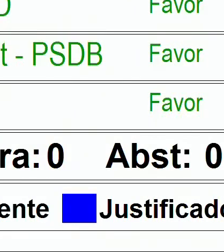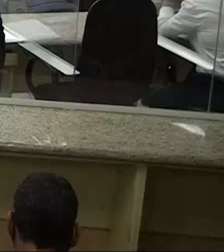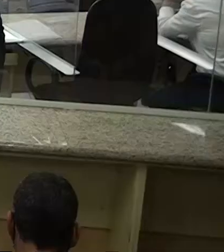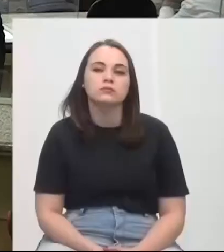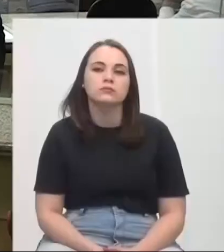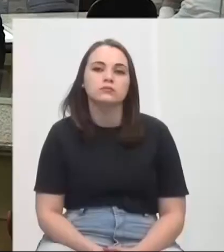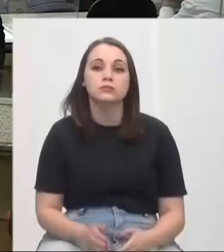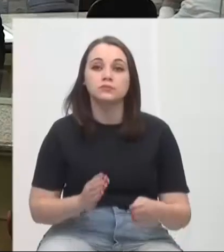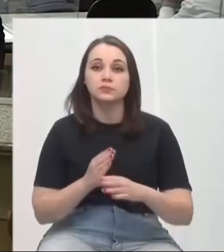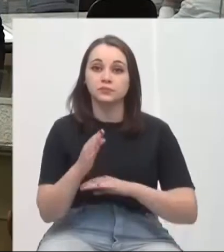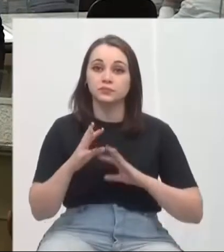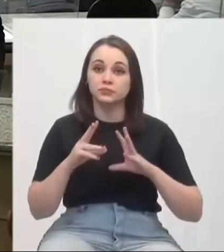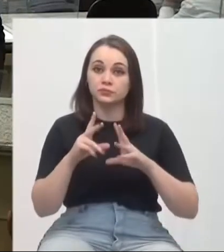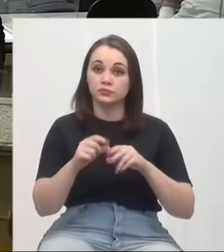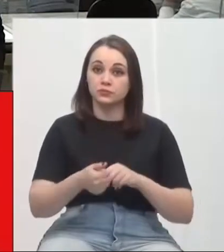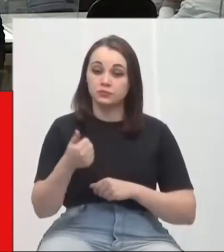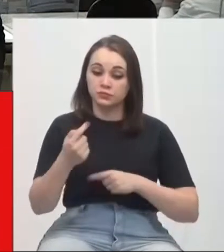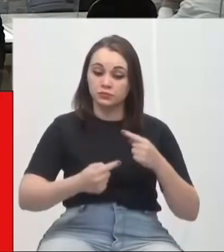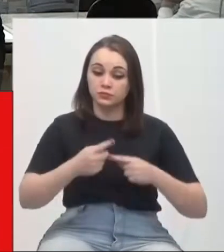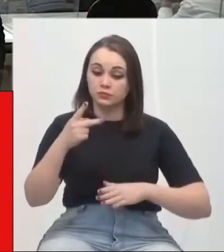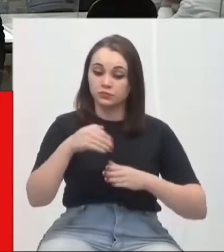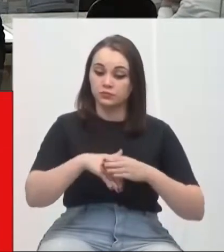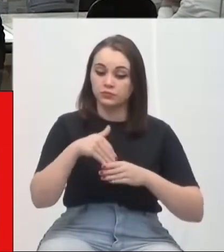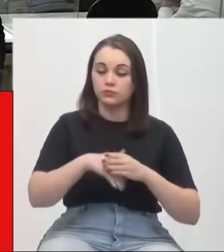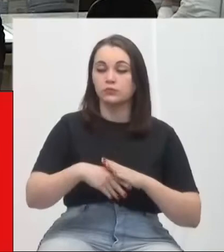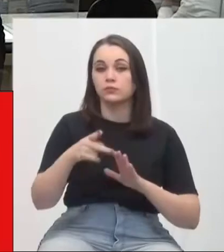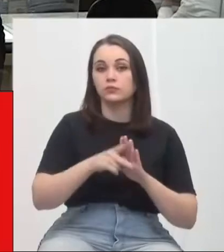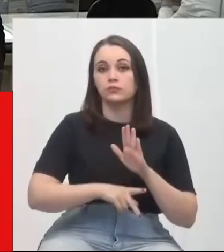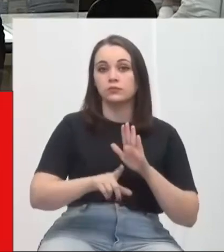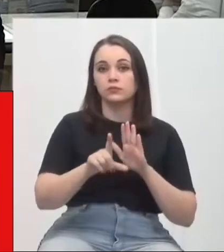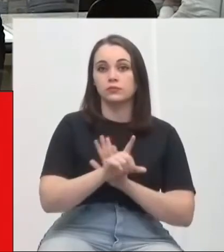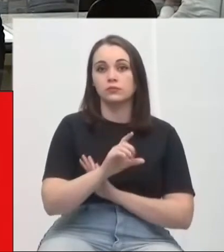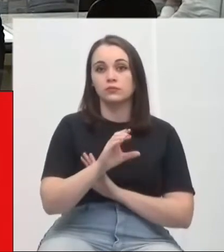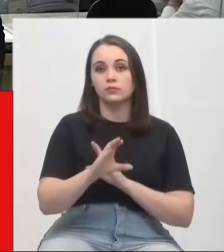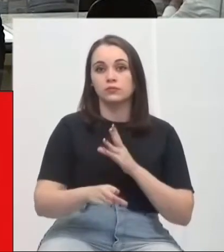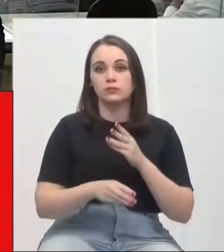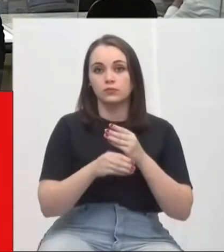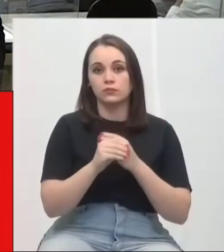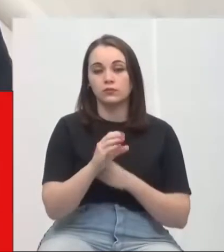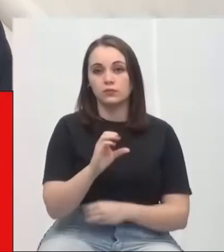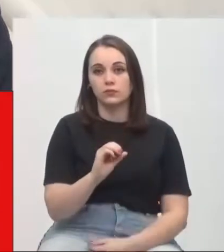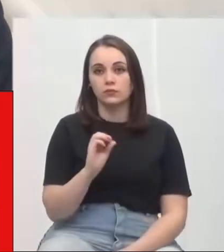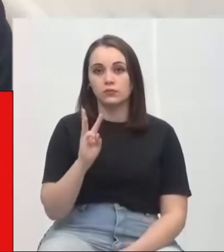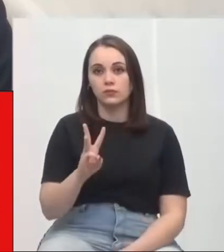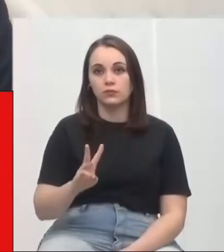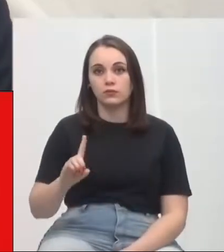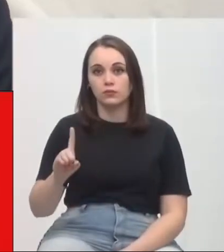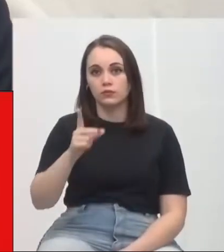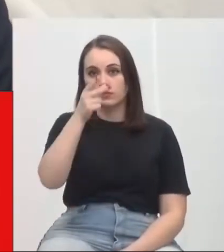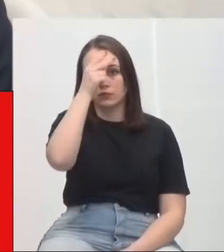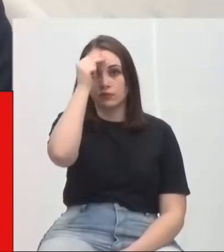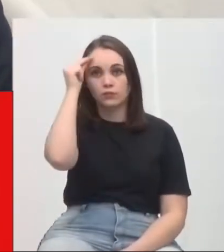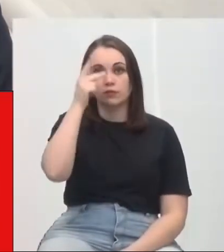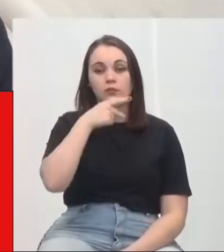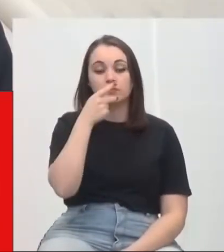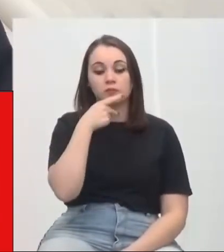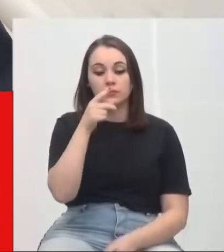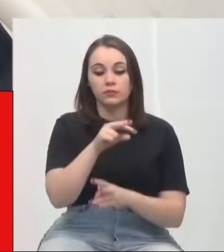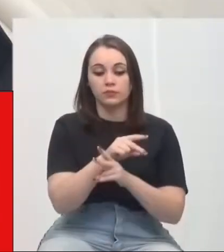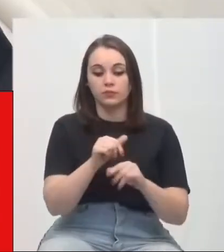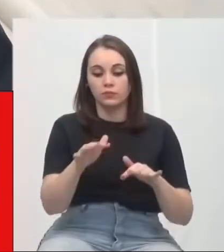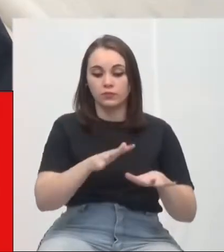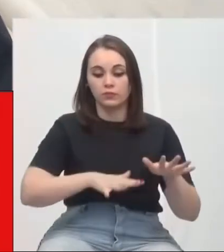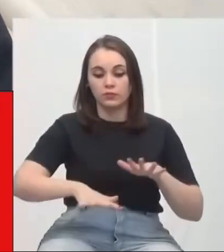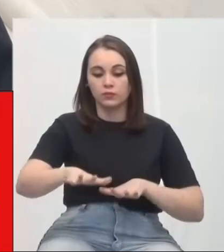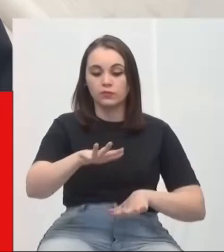Em primeira discussão, o projeto de lei do Poder Executivo, PLCPE 03121, encaminhado pelo Prefeito Municipal, que corrige o zoneamento